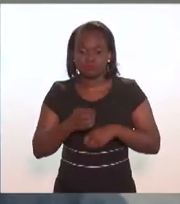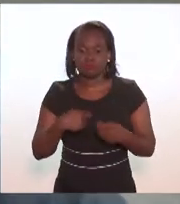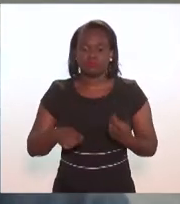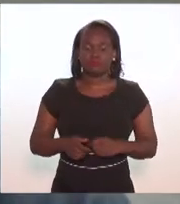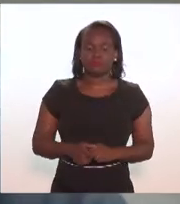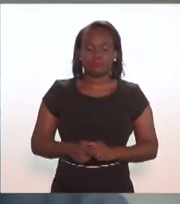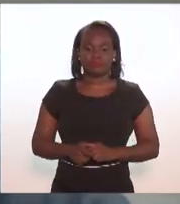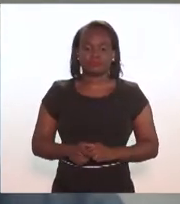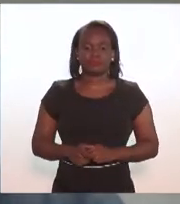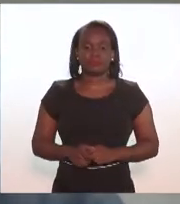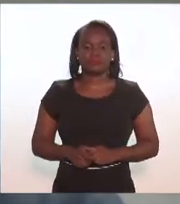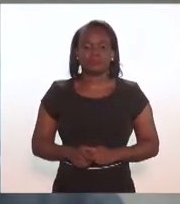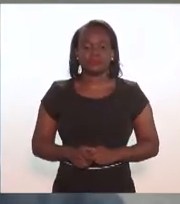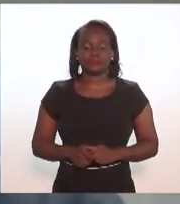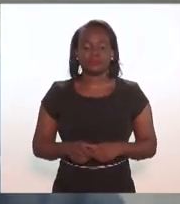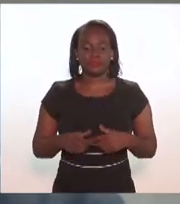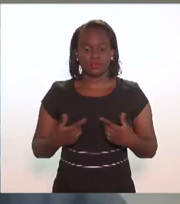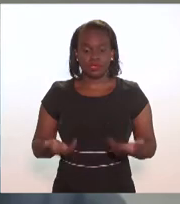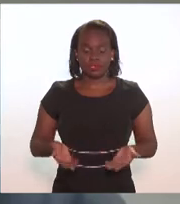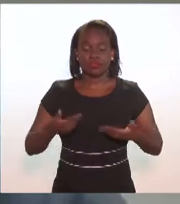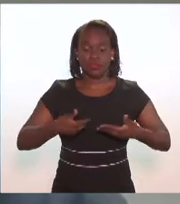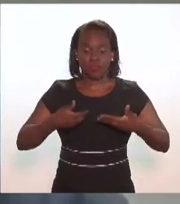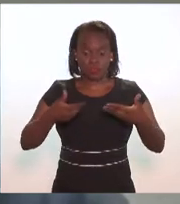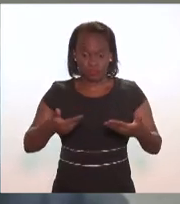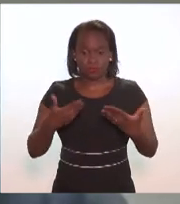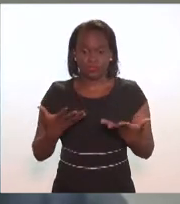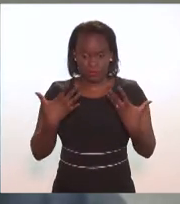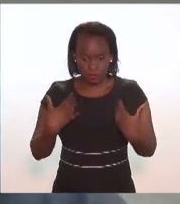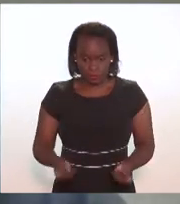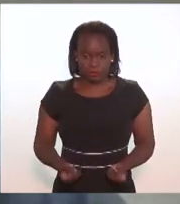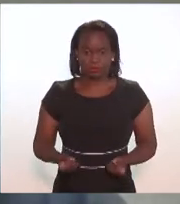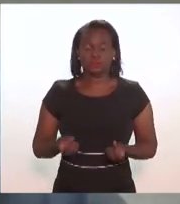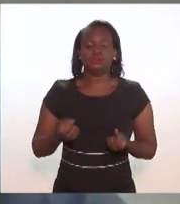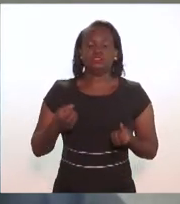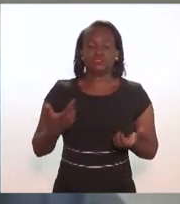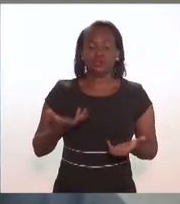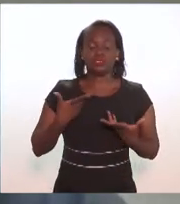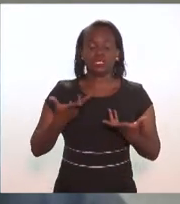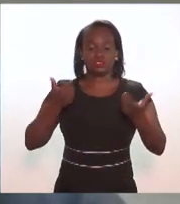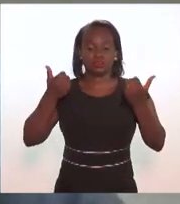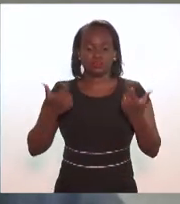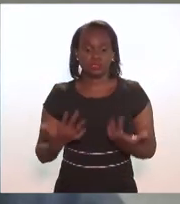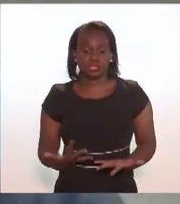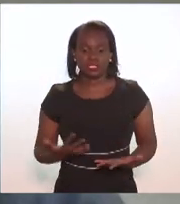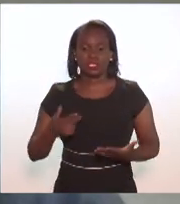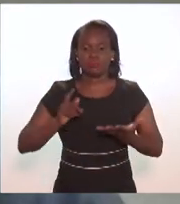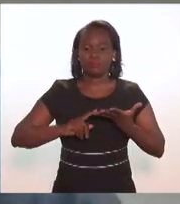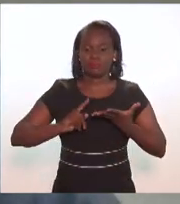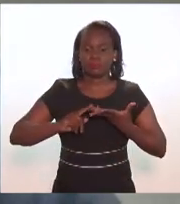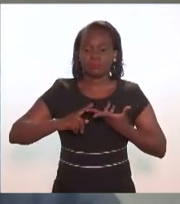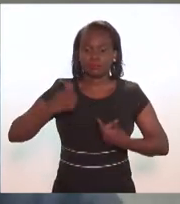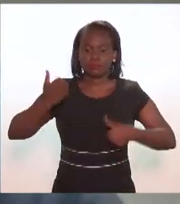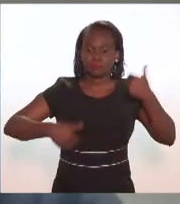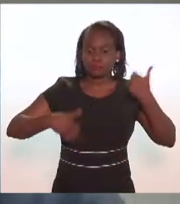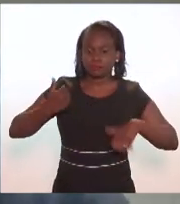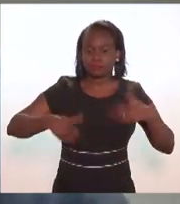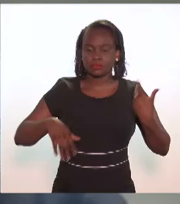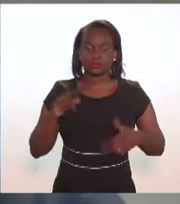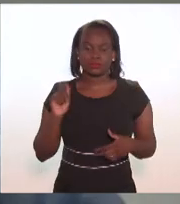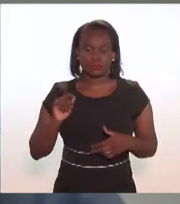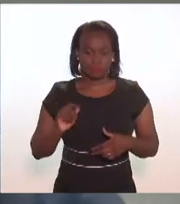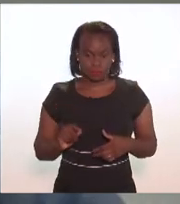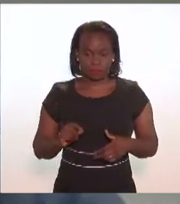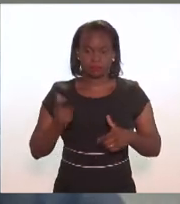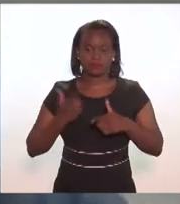Estado. Atendendo a convocação, deputado Eliomar, pretendo aqui fazer uma exposição